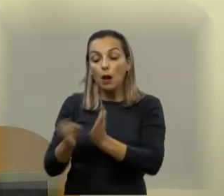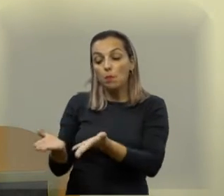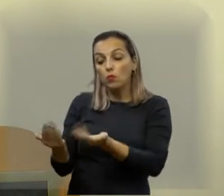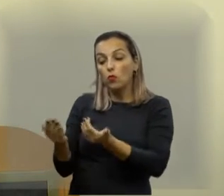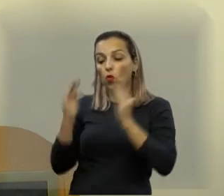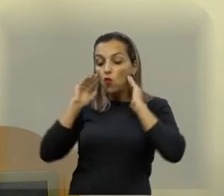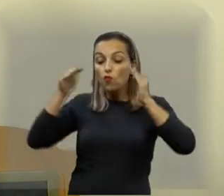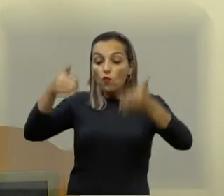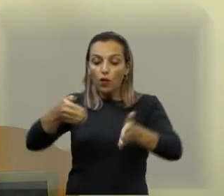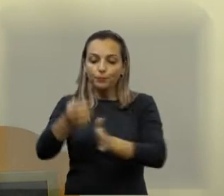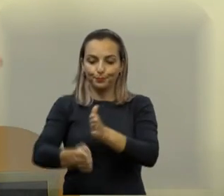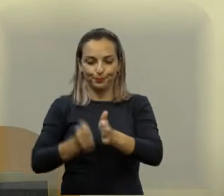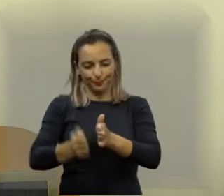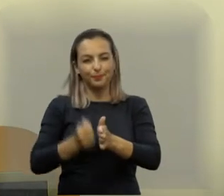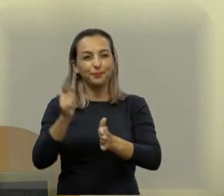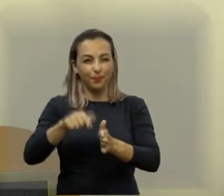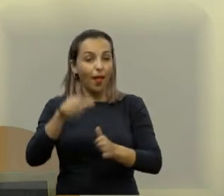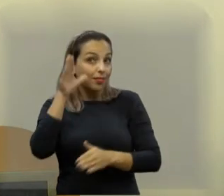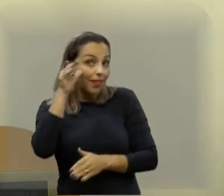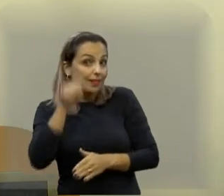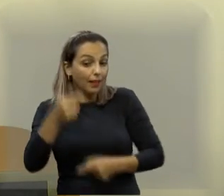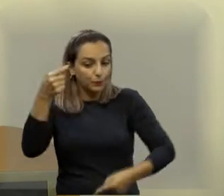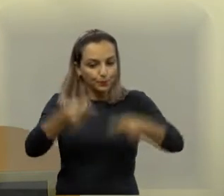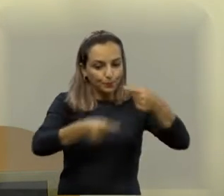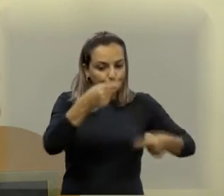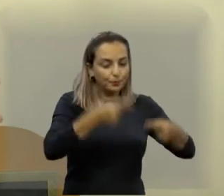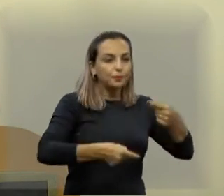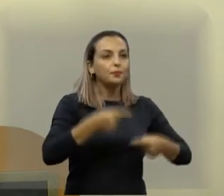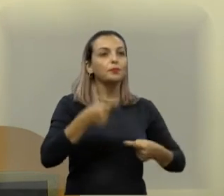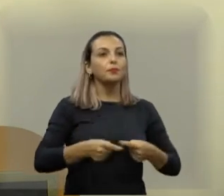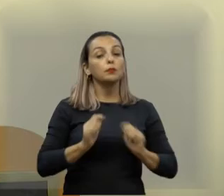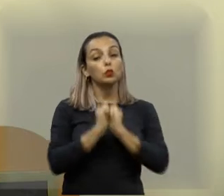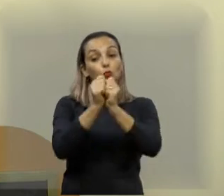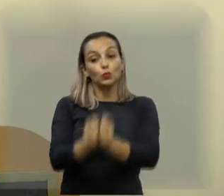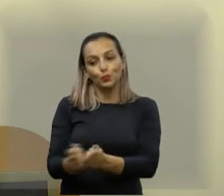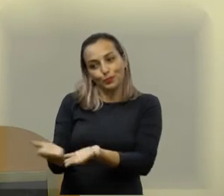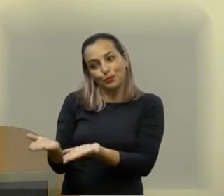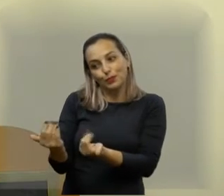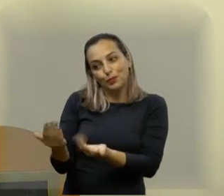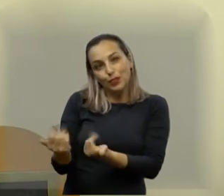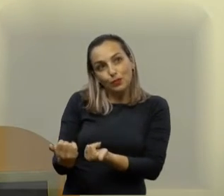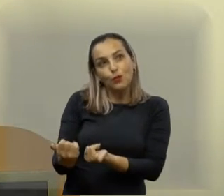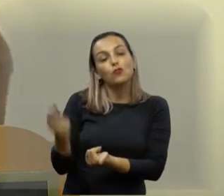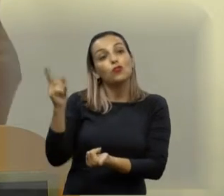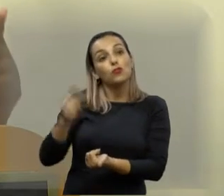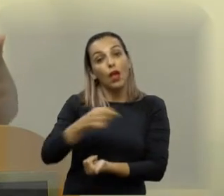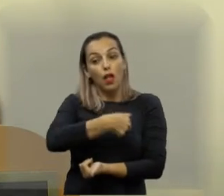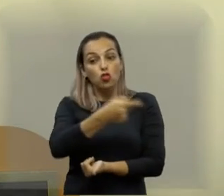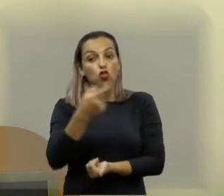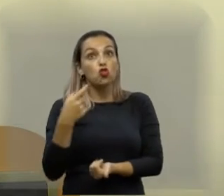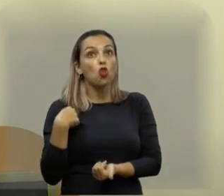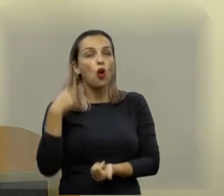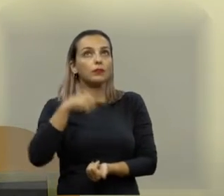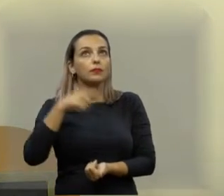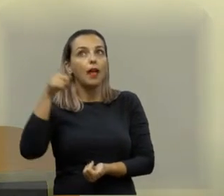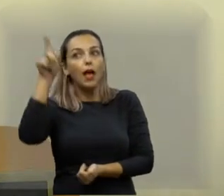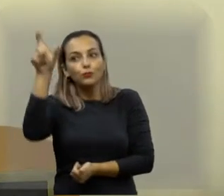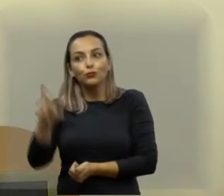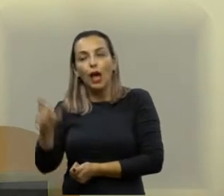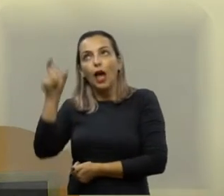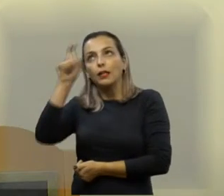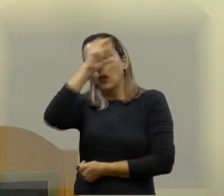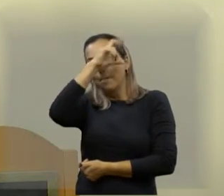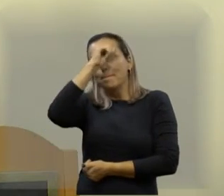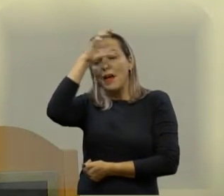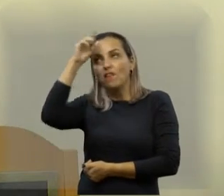Clara que eu acho interessante quando a gente discute políticas públicas com o Juventude Araraquara tem gente poder não só sair da cabeça do prefeito